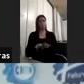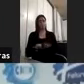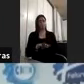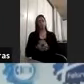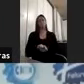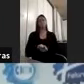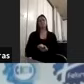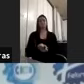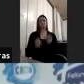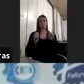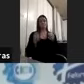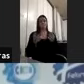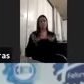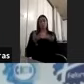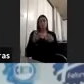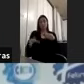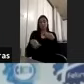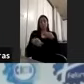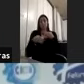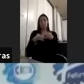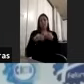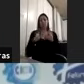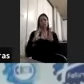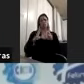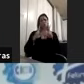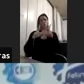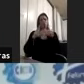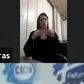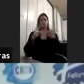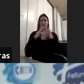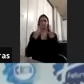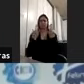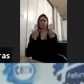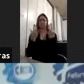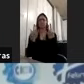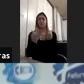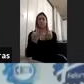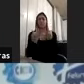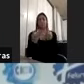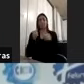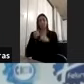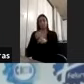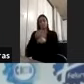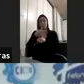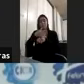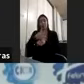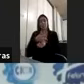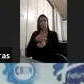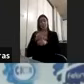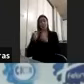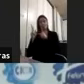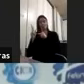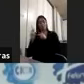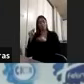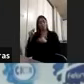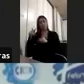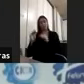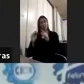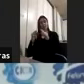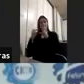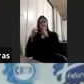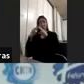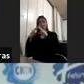quero lhe falar que as famílias que estão lá posando, inclusive nessa noite, nessa madrugada aqui, você aqui em Curitiba sabe, deputado, como